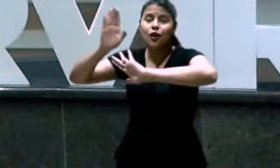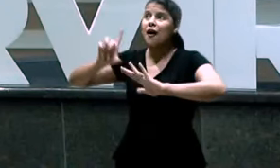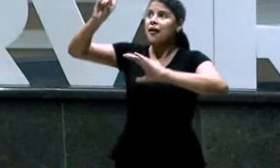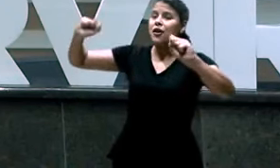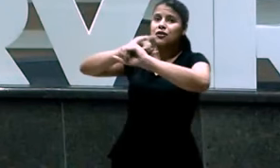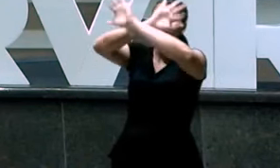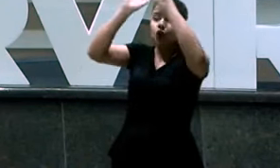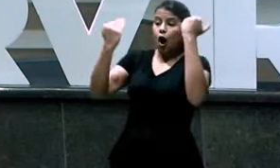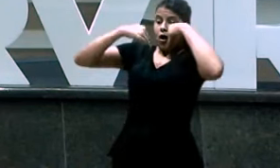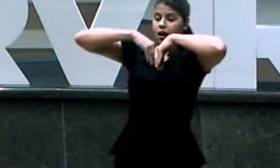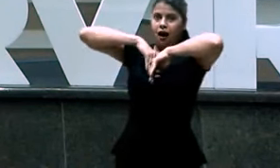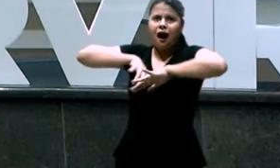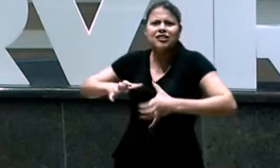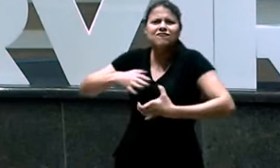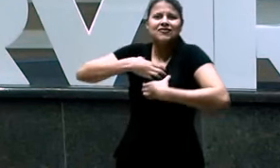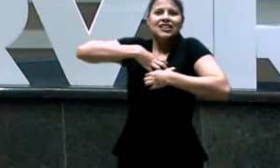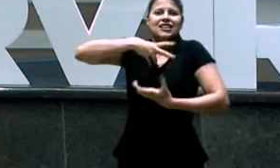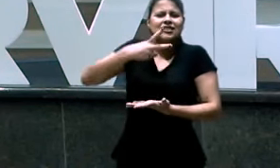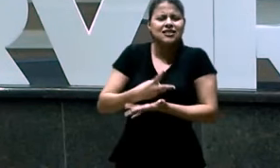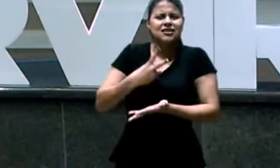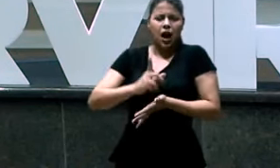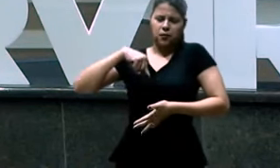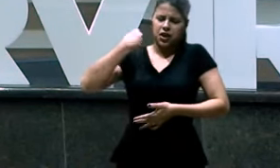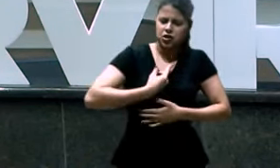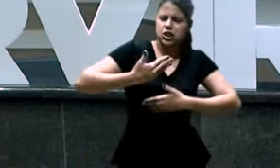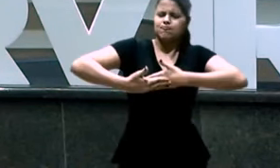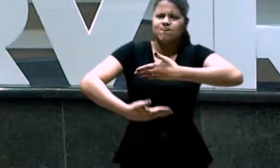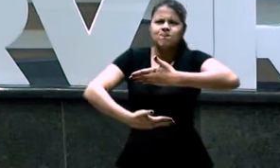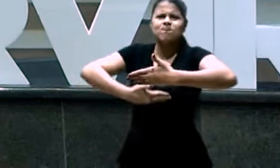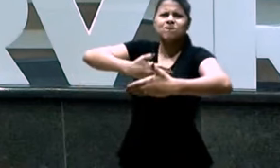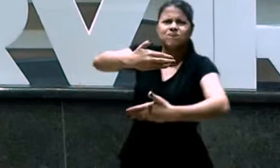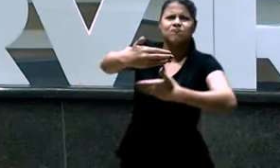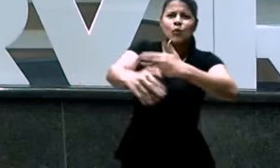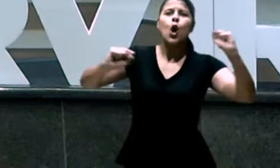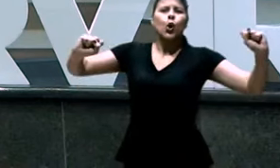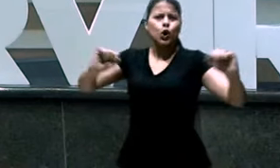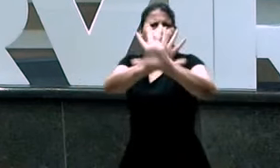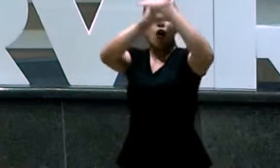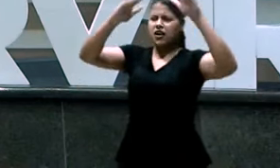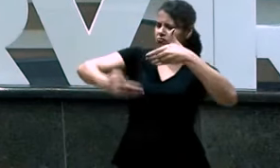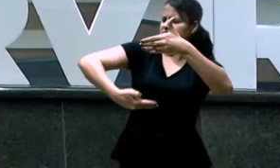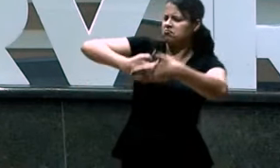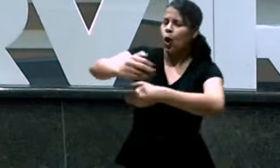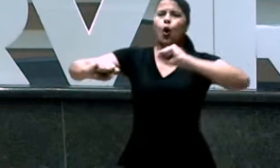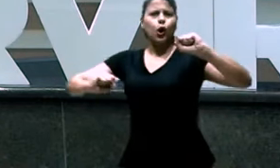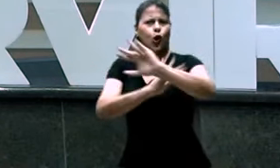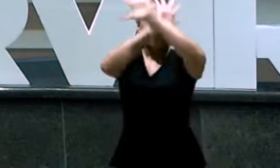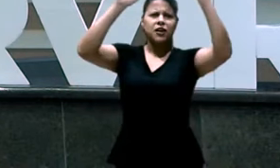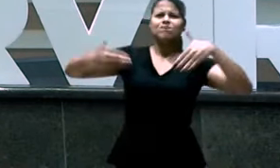de glória. Eu já tinha pulado da cadeira. De glória em glória, de glória em glória.